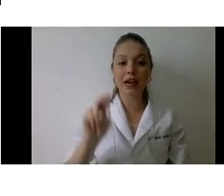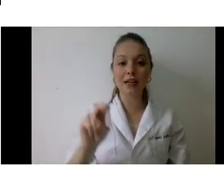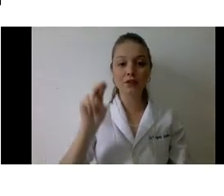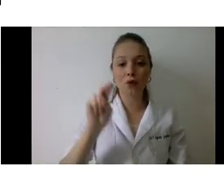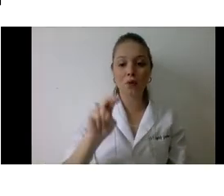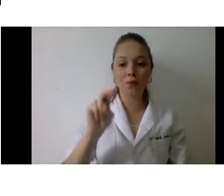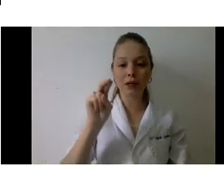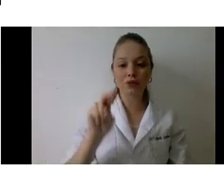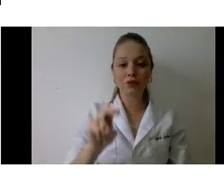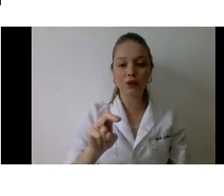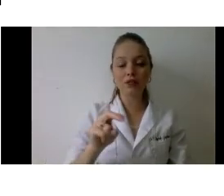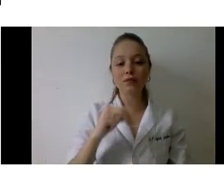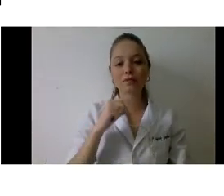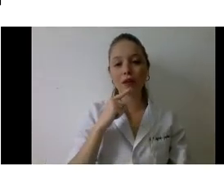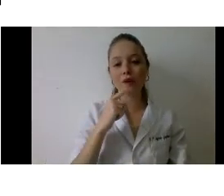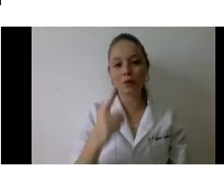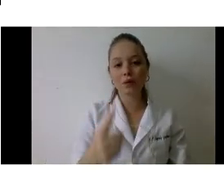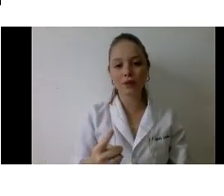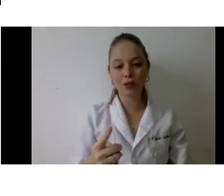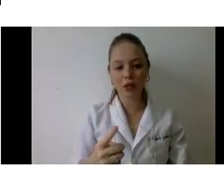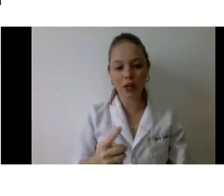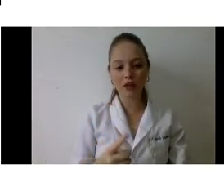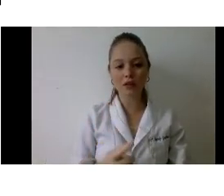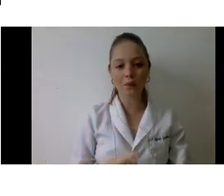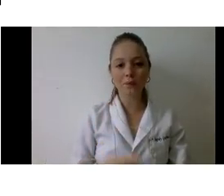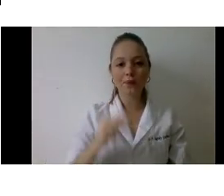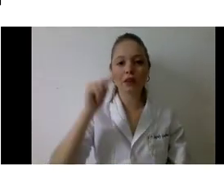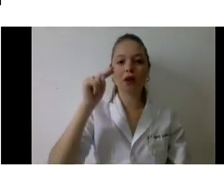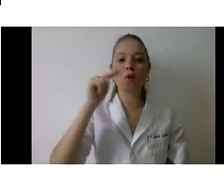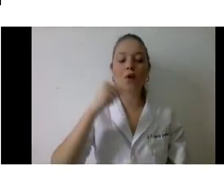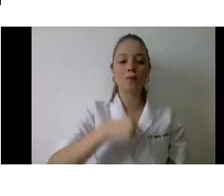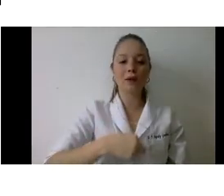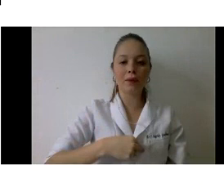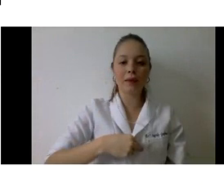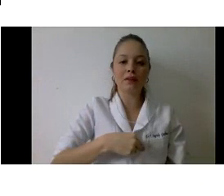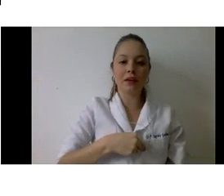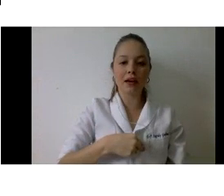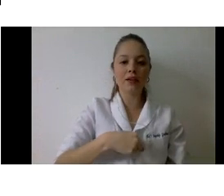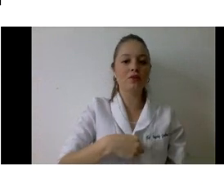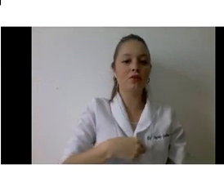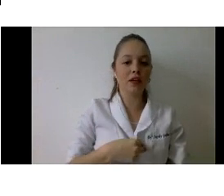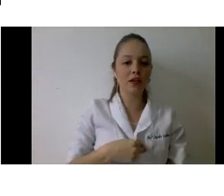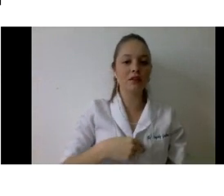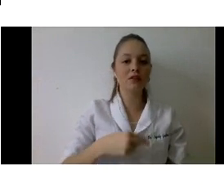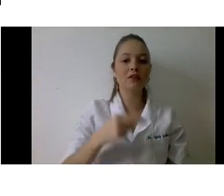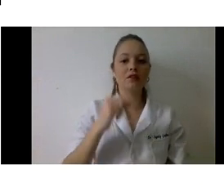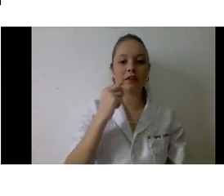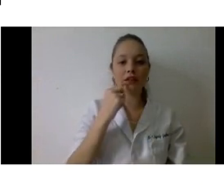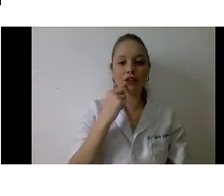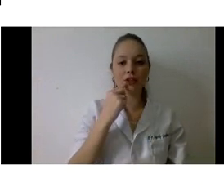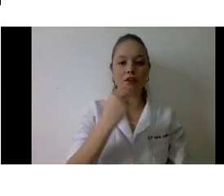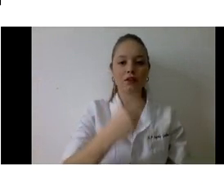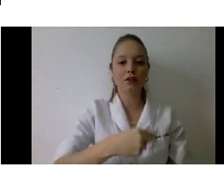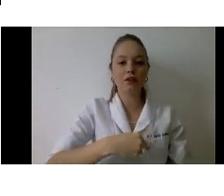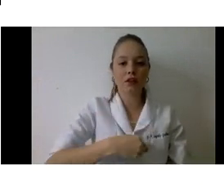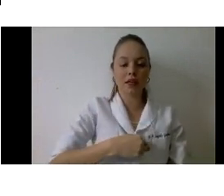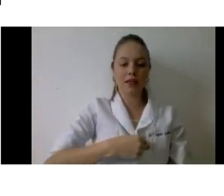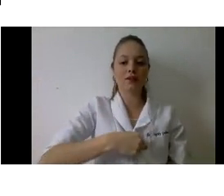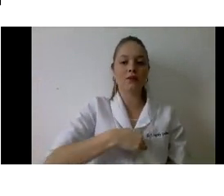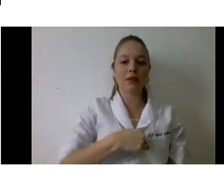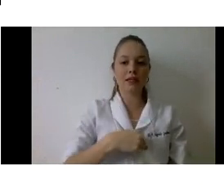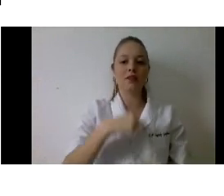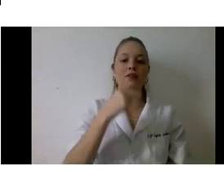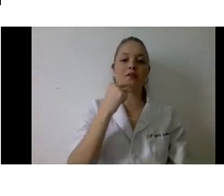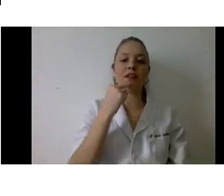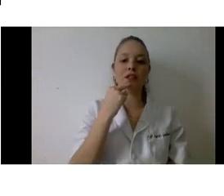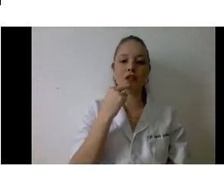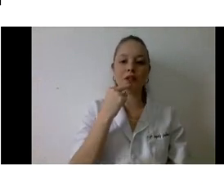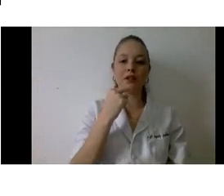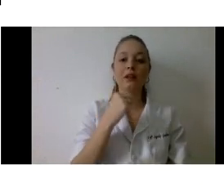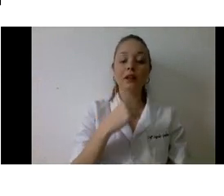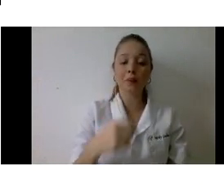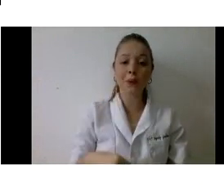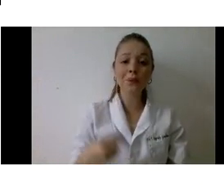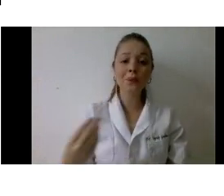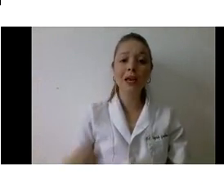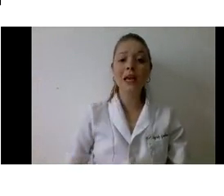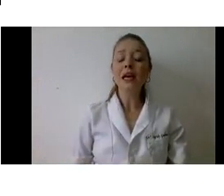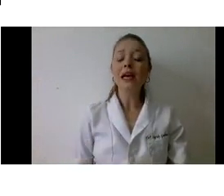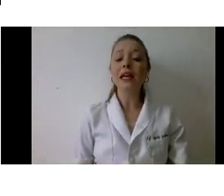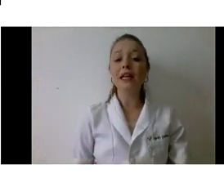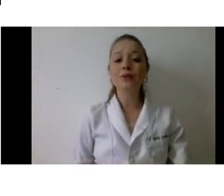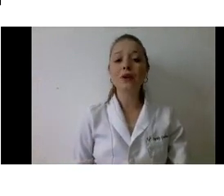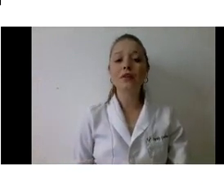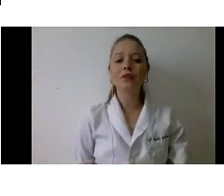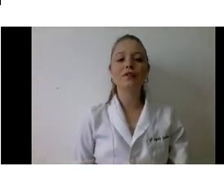fazendo 3 compressões e uma ventilação. Então, comprime 3 vezes, ventile. 3 vezes, ventile, tá